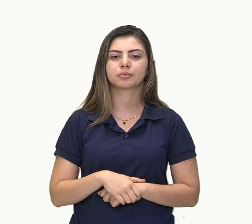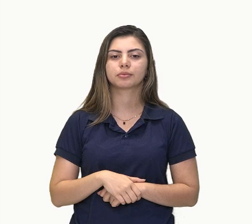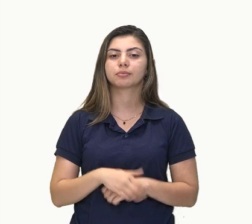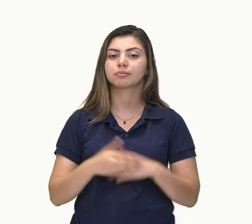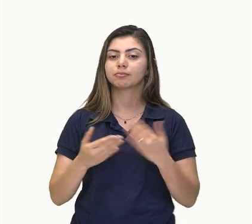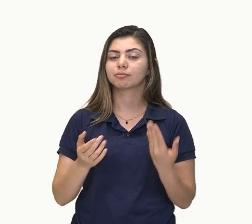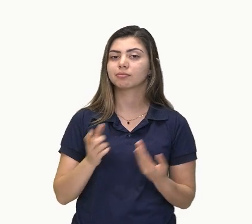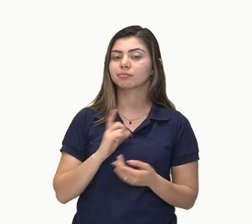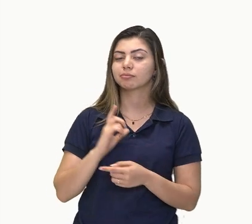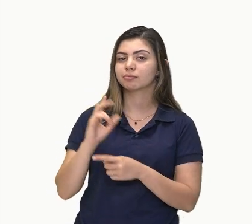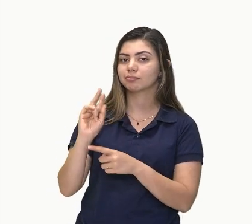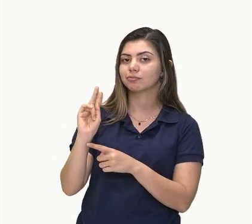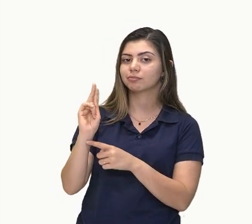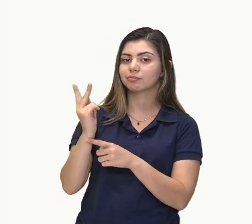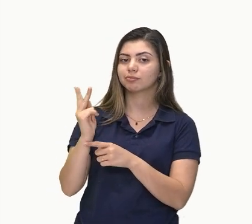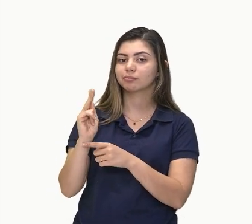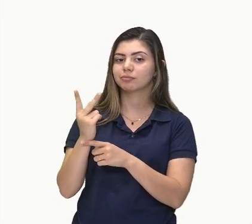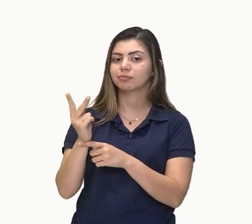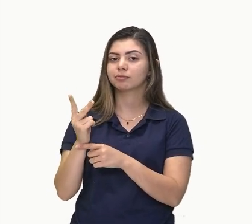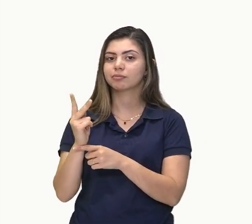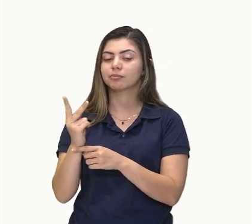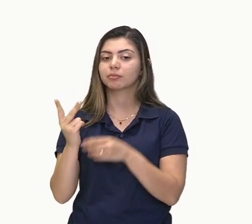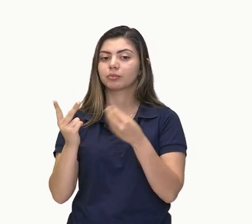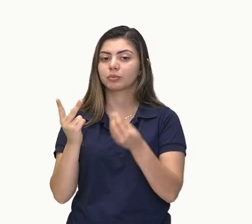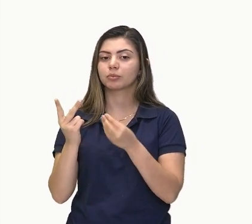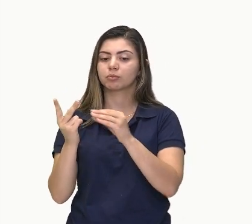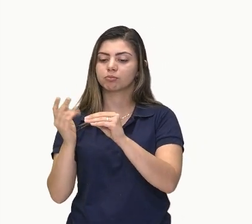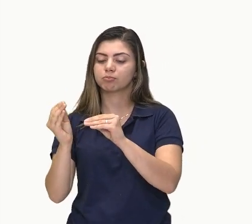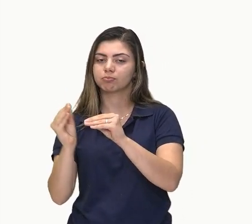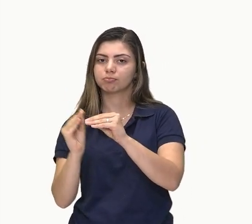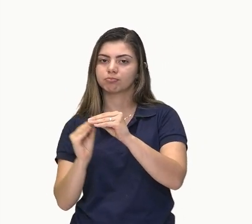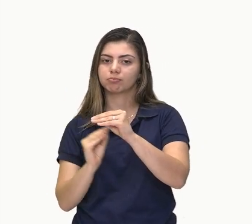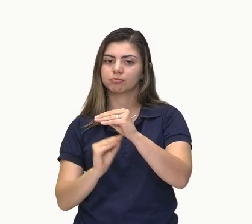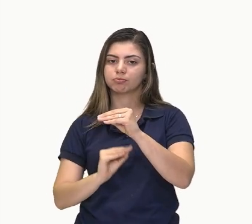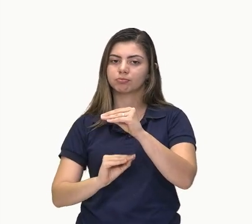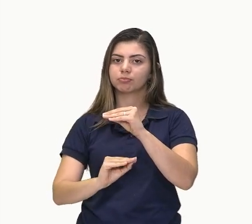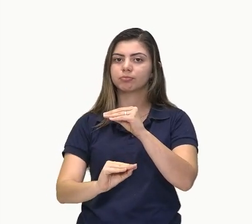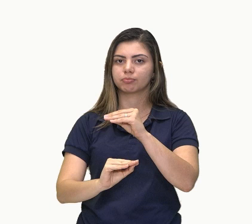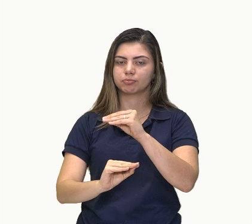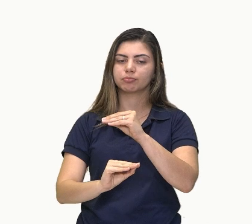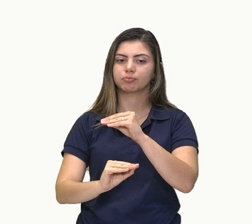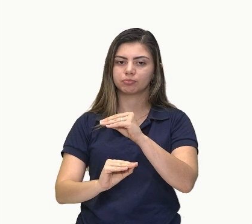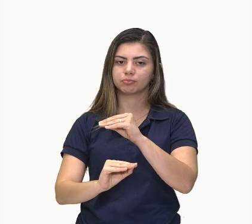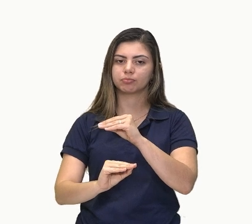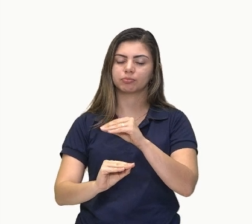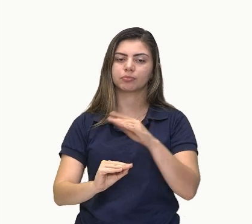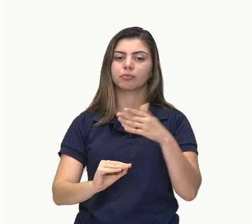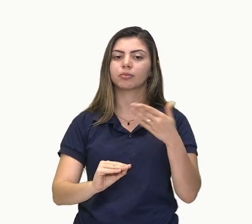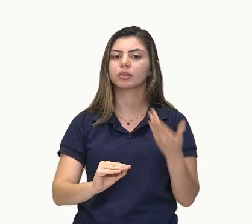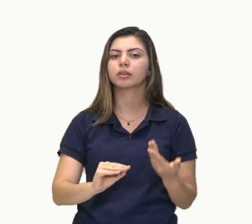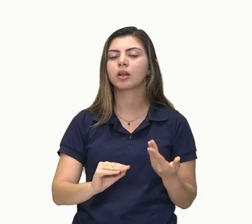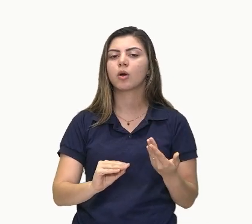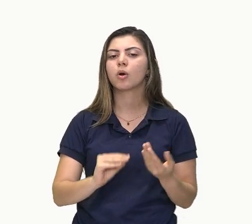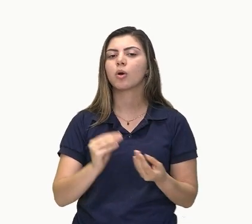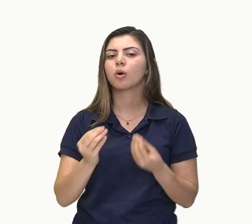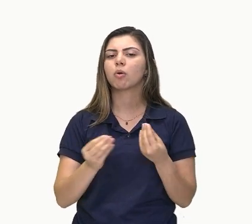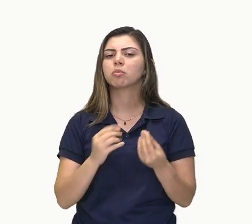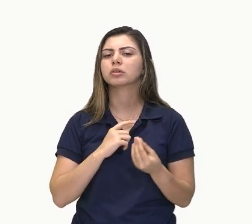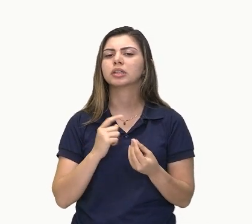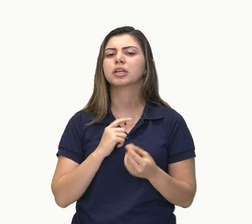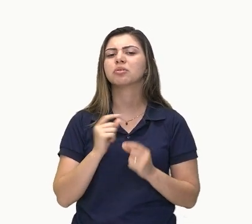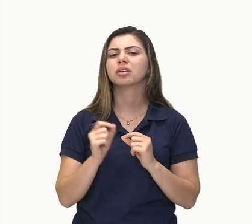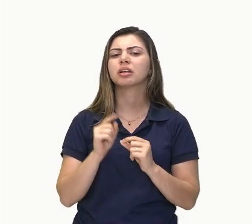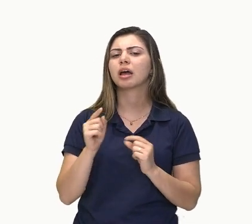esse hidrogênio vai descer aqui, tá? E o que está dando essa seta,